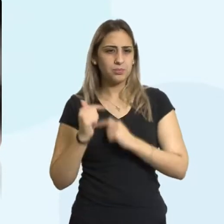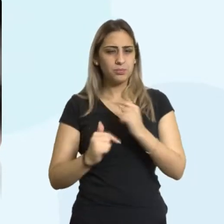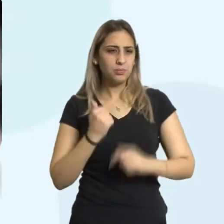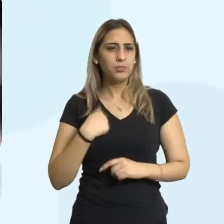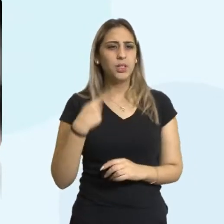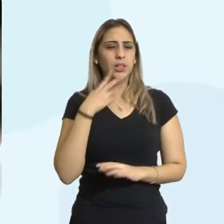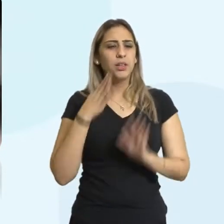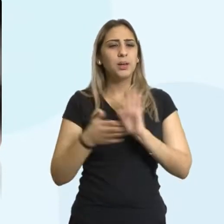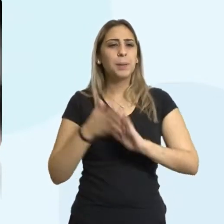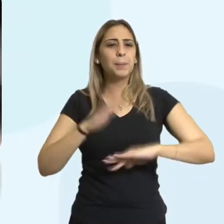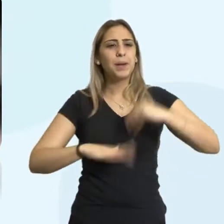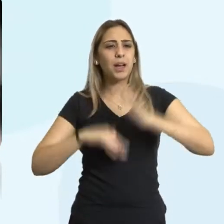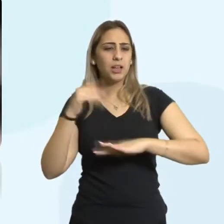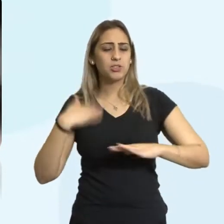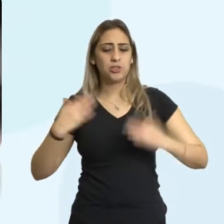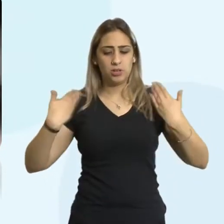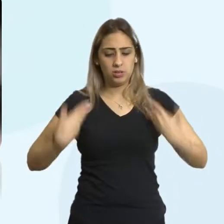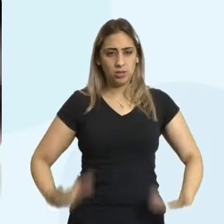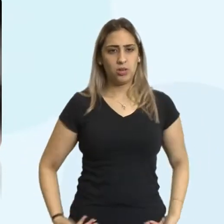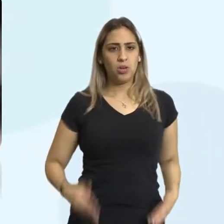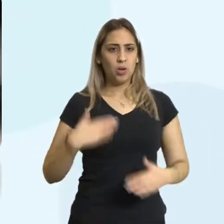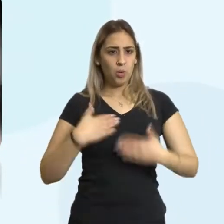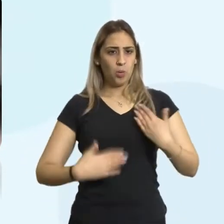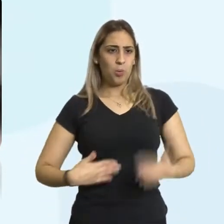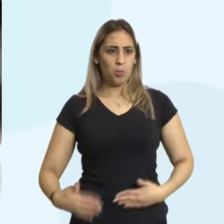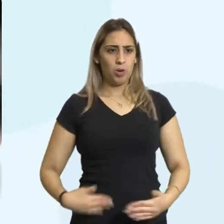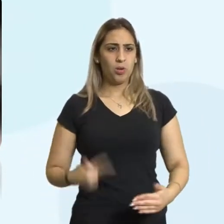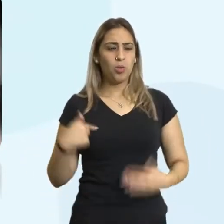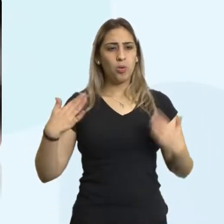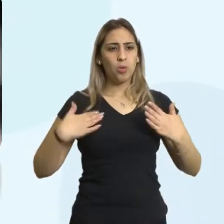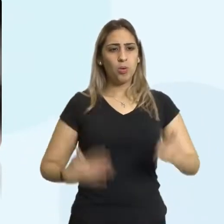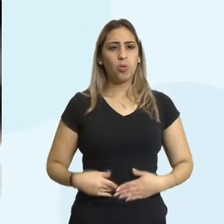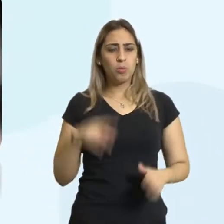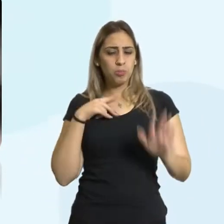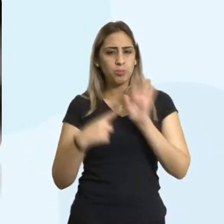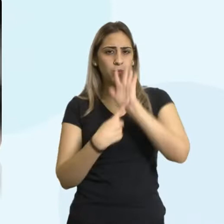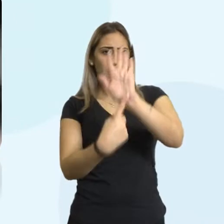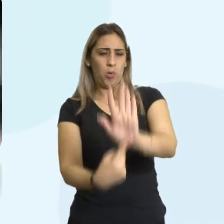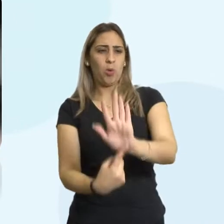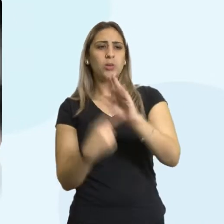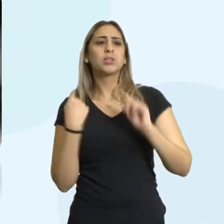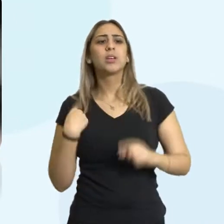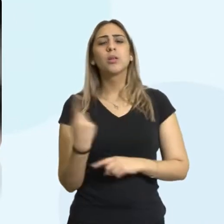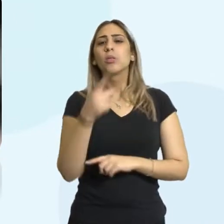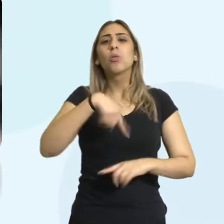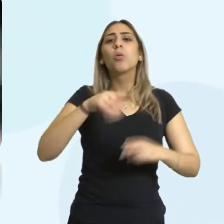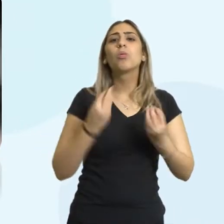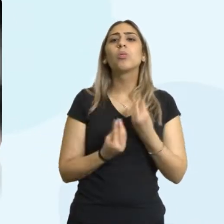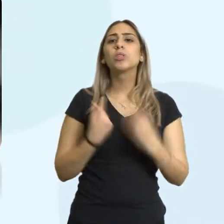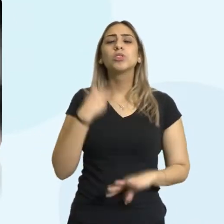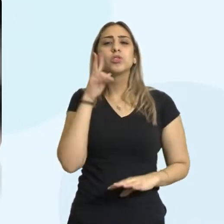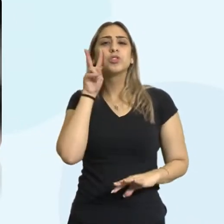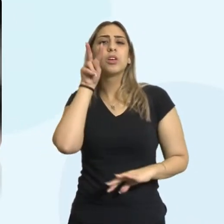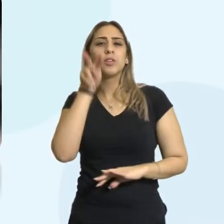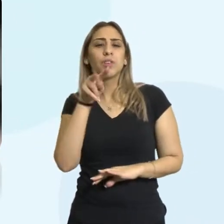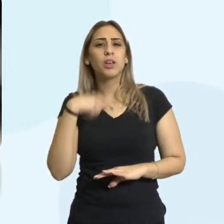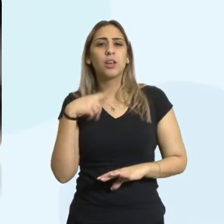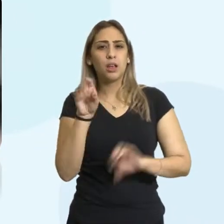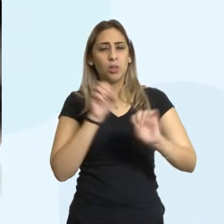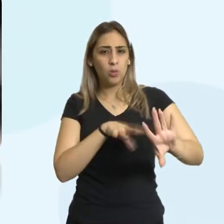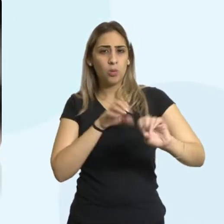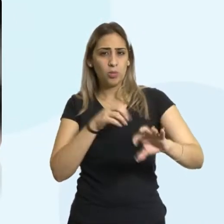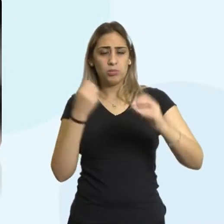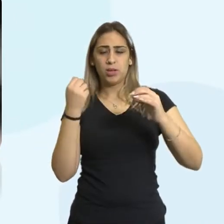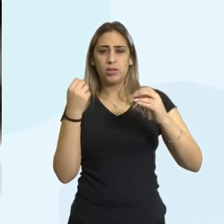diretamente essa prática corporal nessa expressão corporal aí do corpo em evidência E com isso a gente veio aqui né que na educação